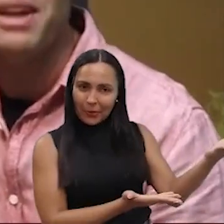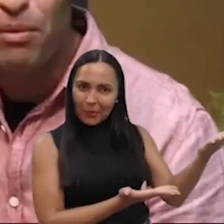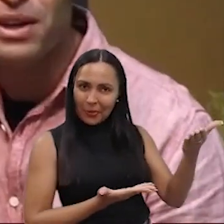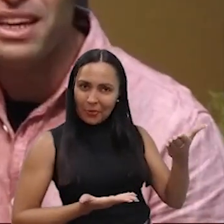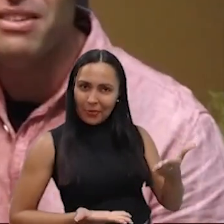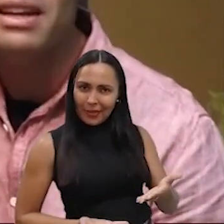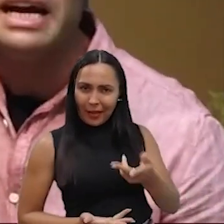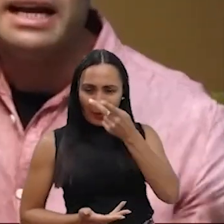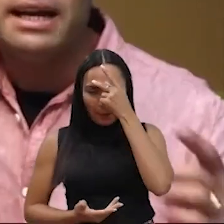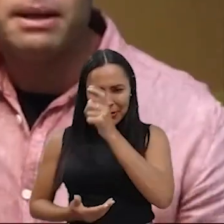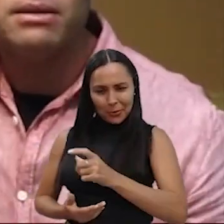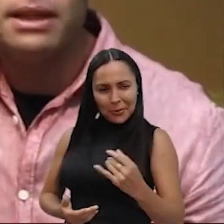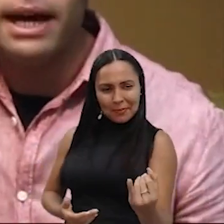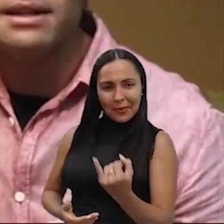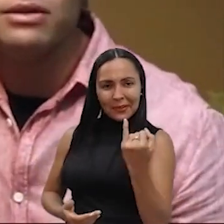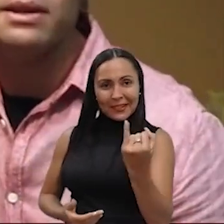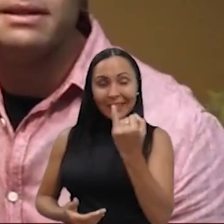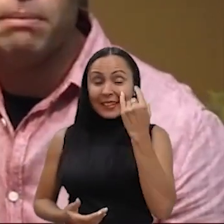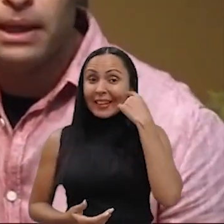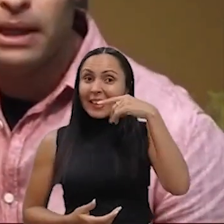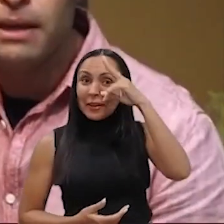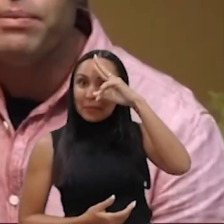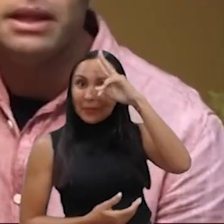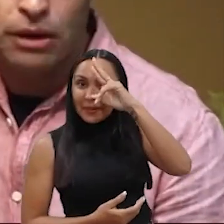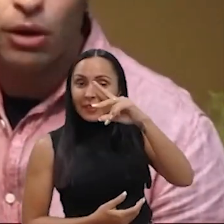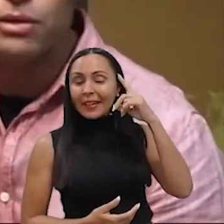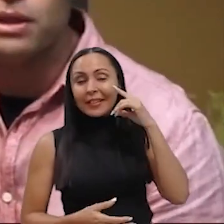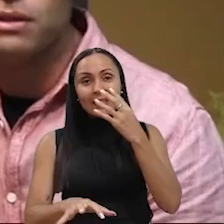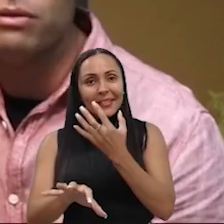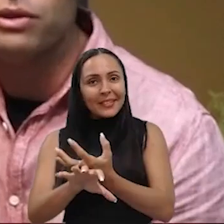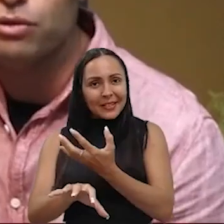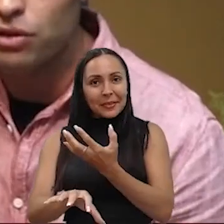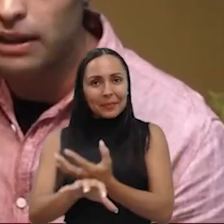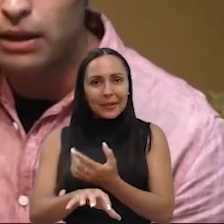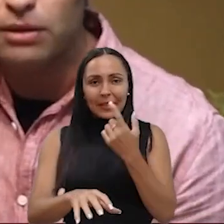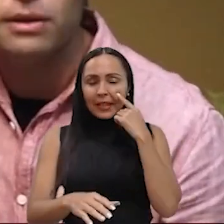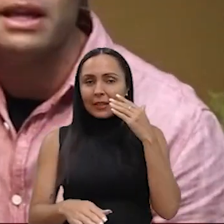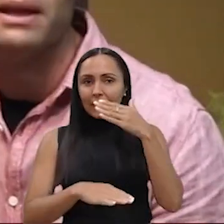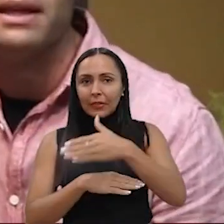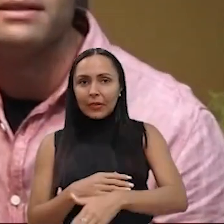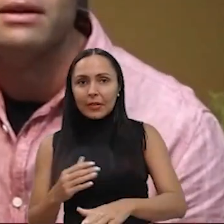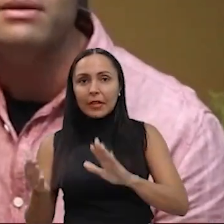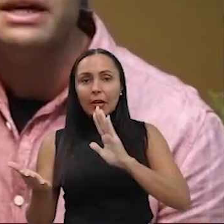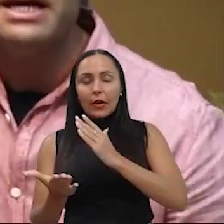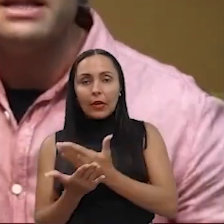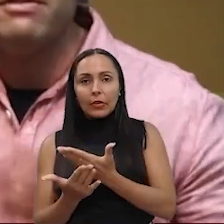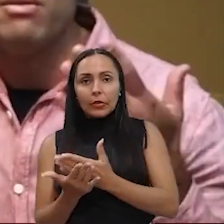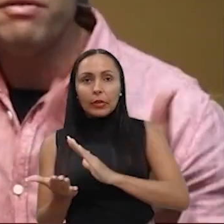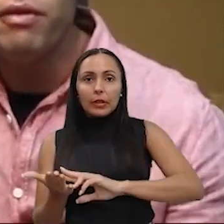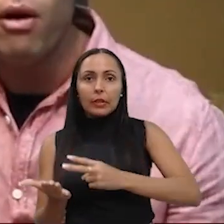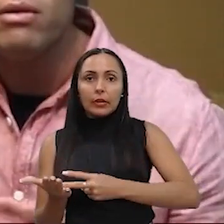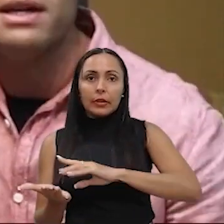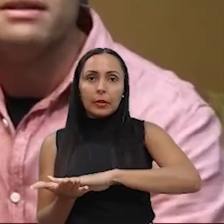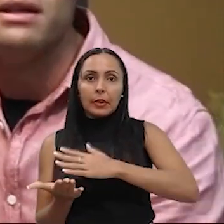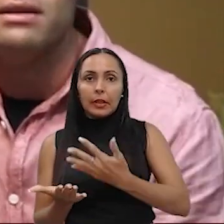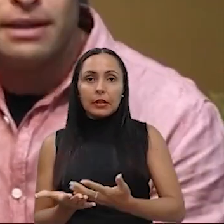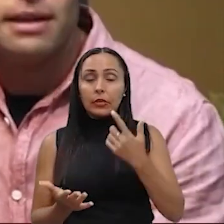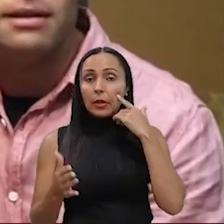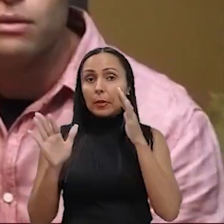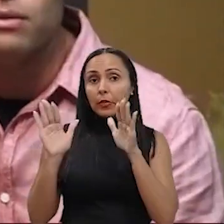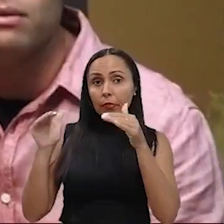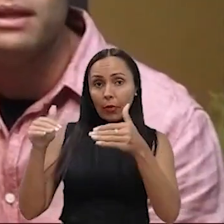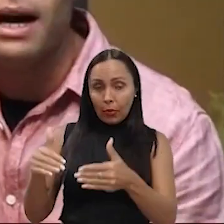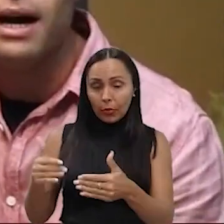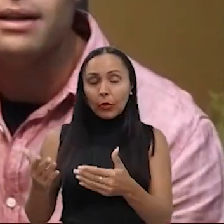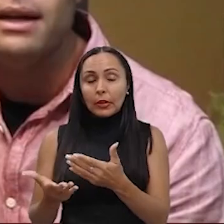gente conversar um pouquinho. Lembrando que essa sua disciplina de Introdução aos Estudos da Tradução e Interpretação teve como foco